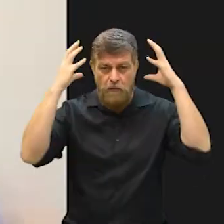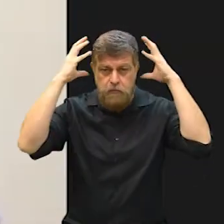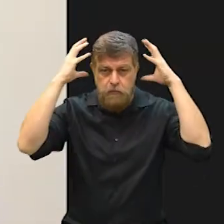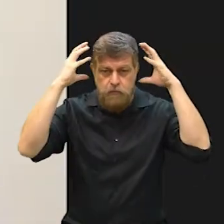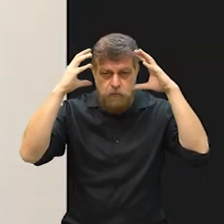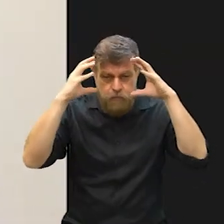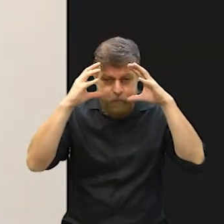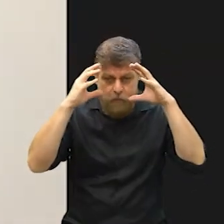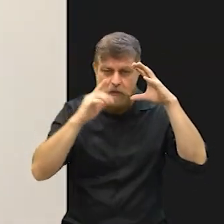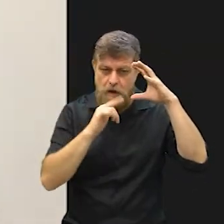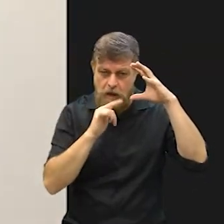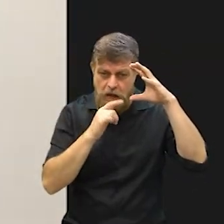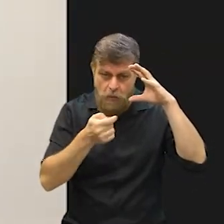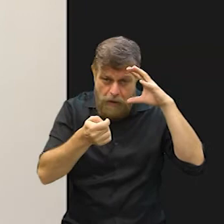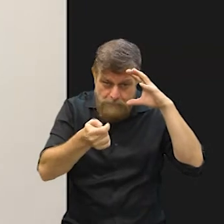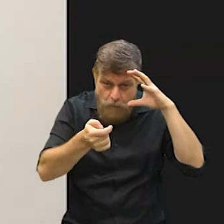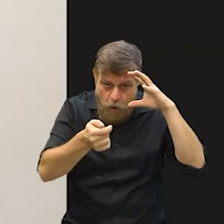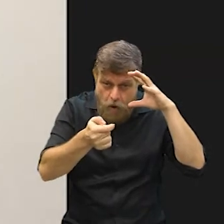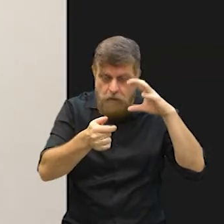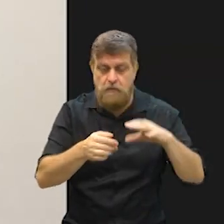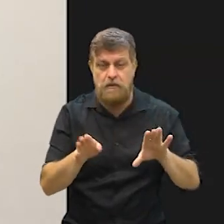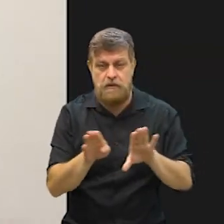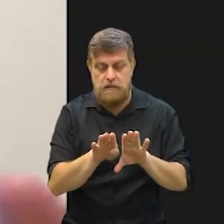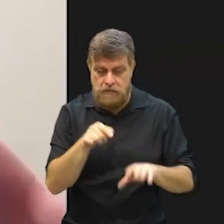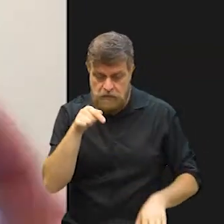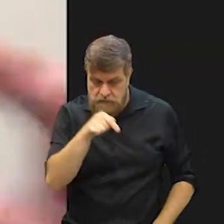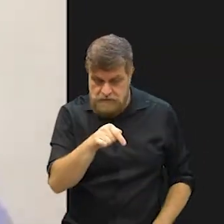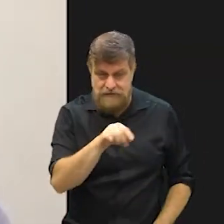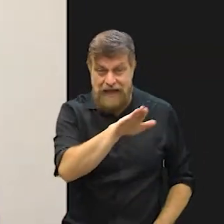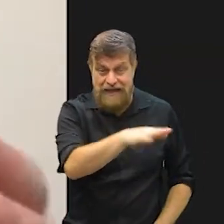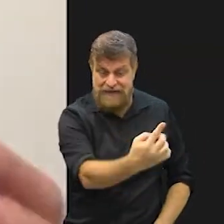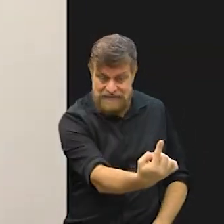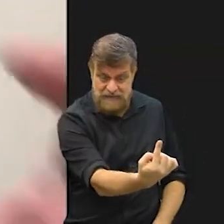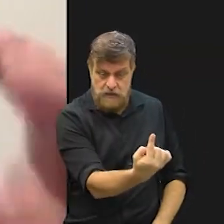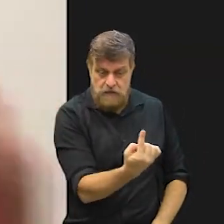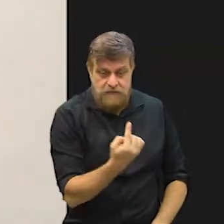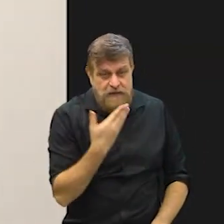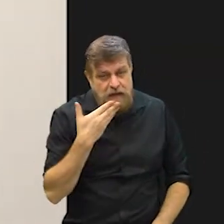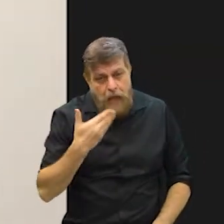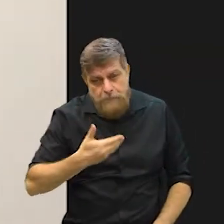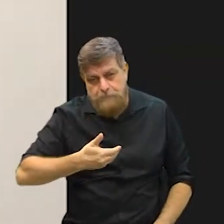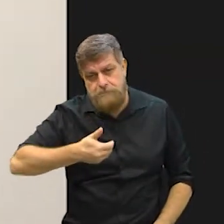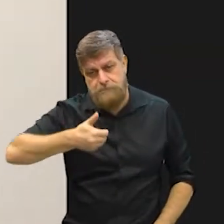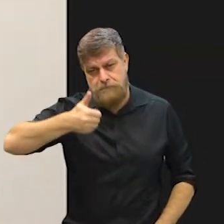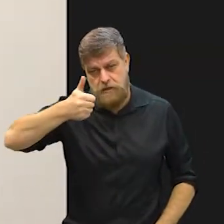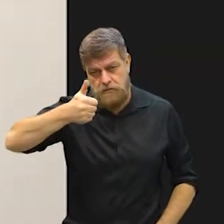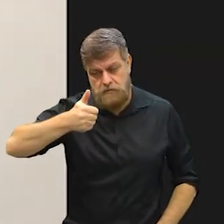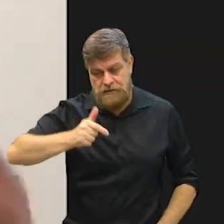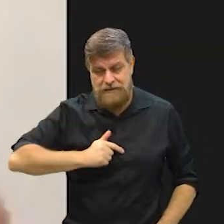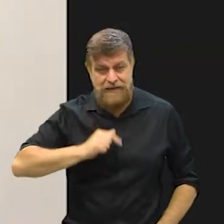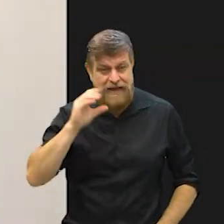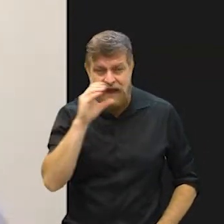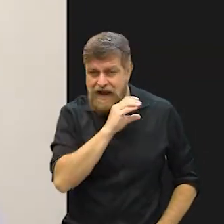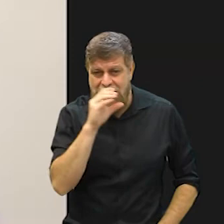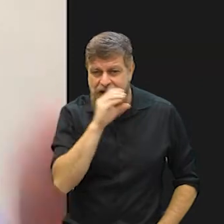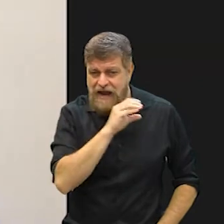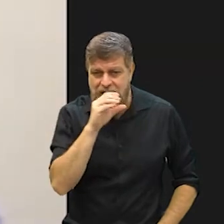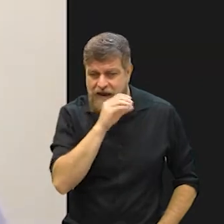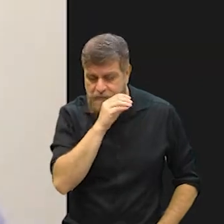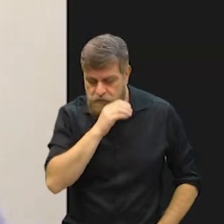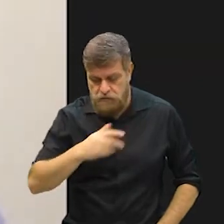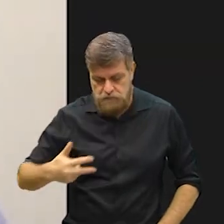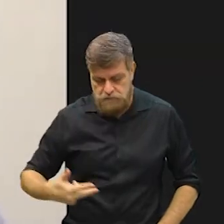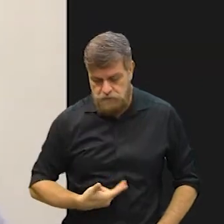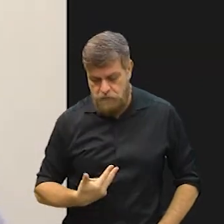pouca hidrocefalia, né? E quanto melhor essa criança chegar para a gente e mais cedo